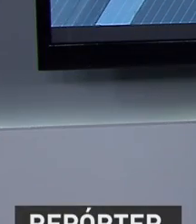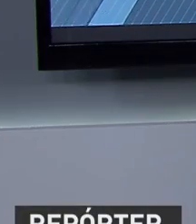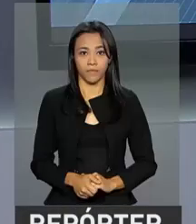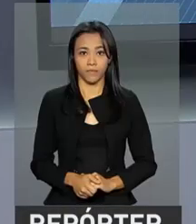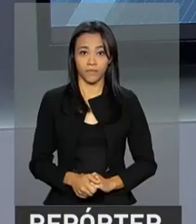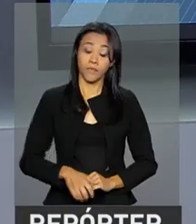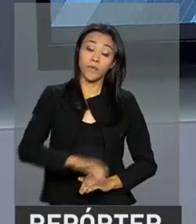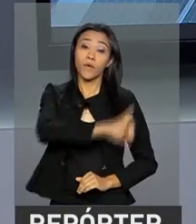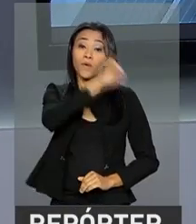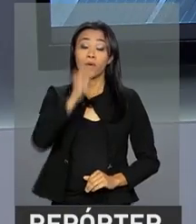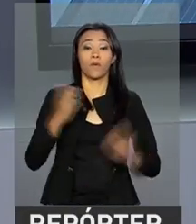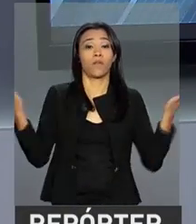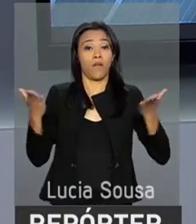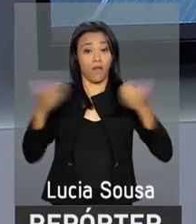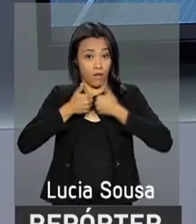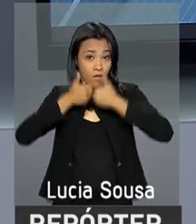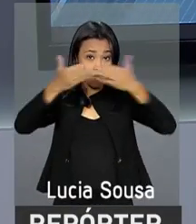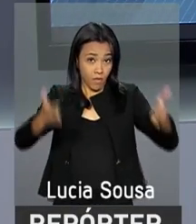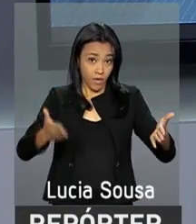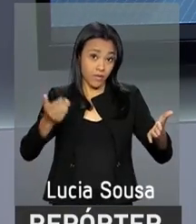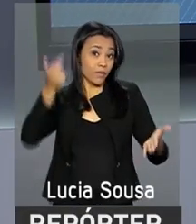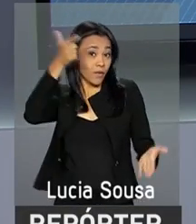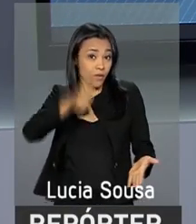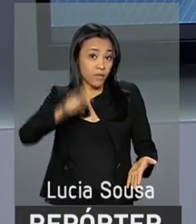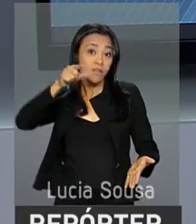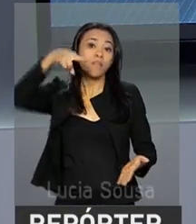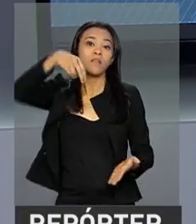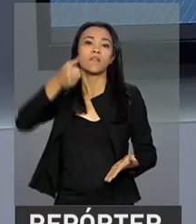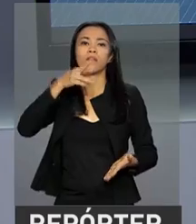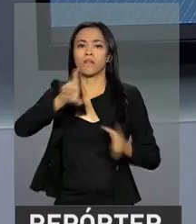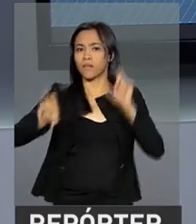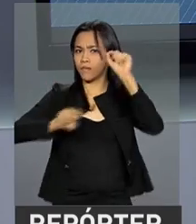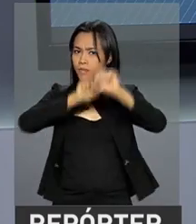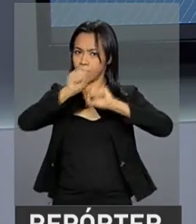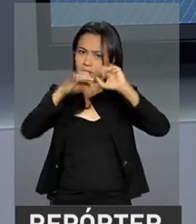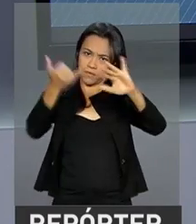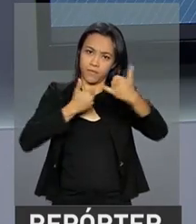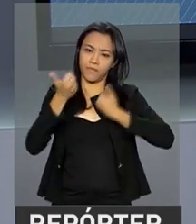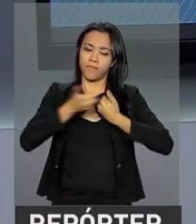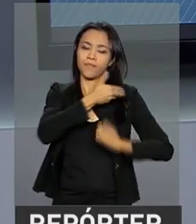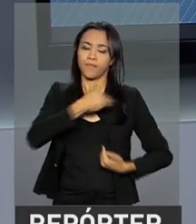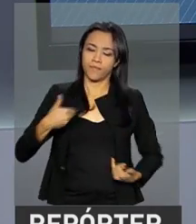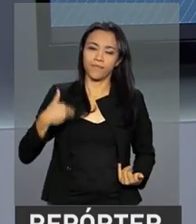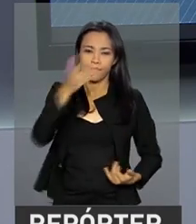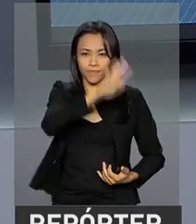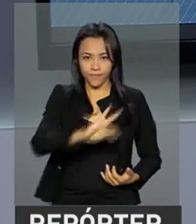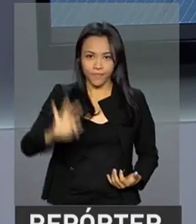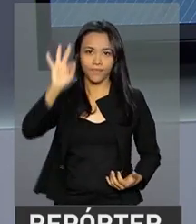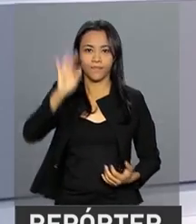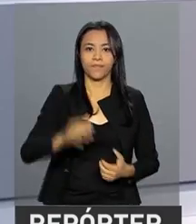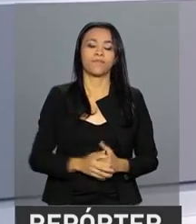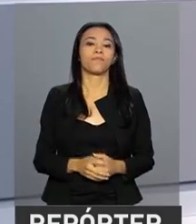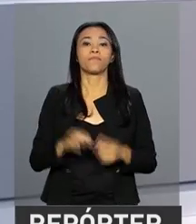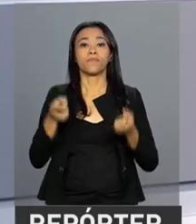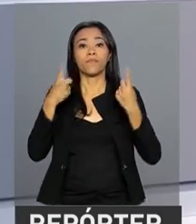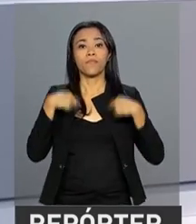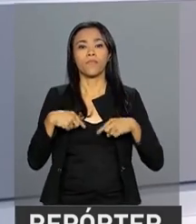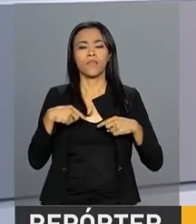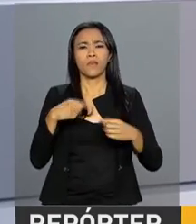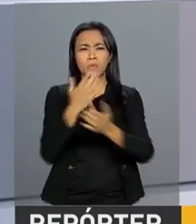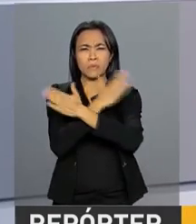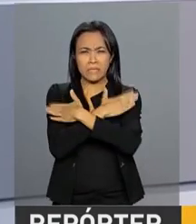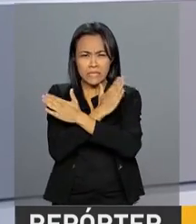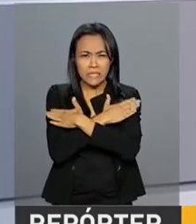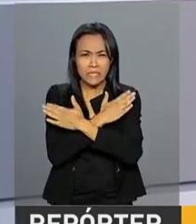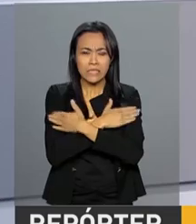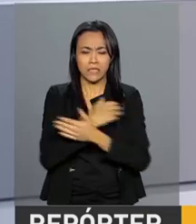olá começa agora mais uma edição do repórter nbr com as notícias do governo federal o desemprego